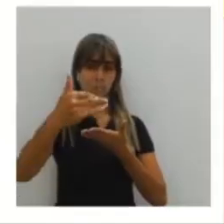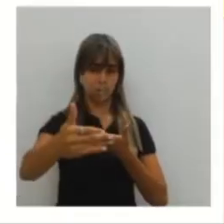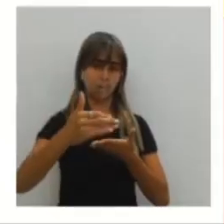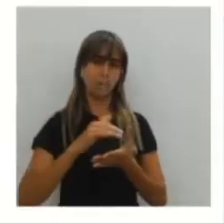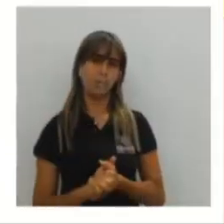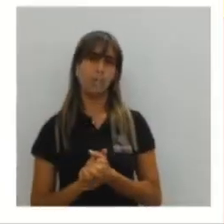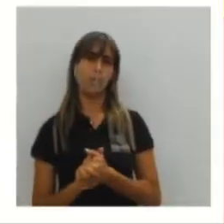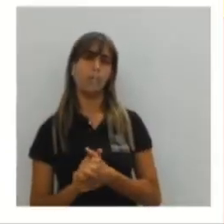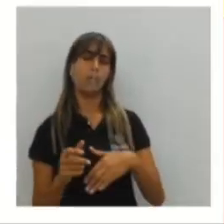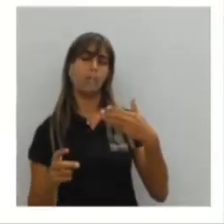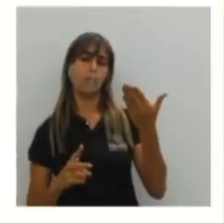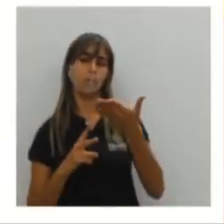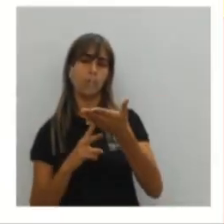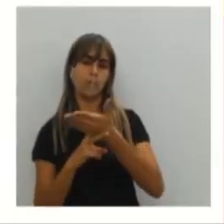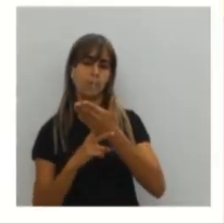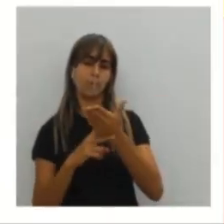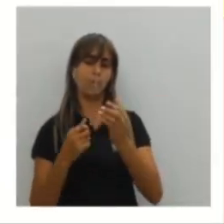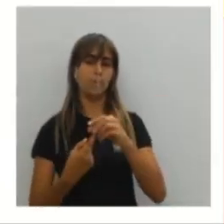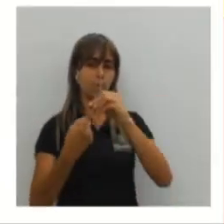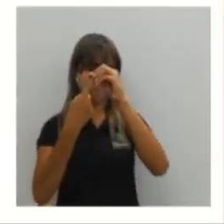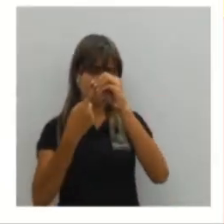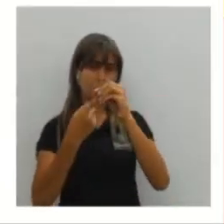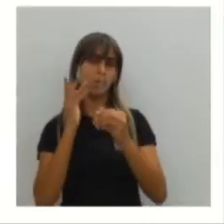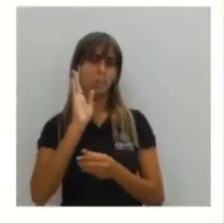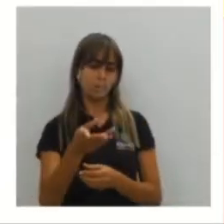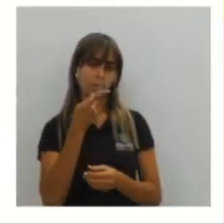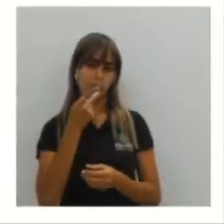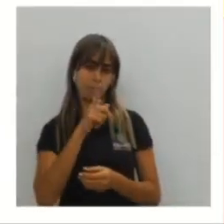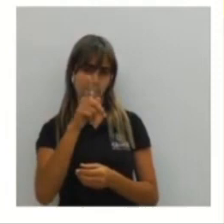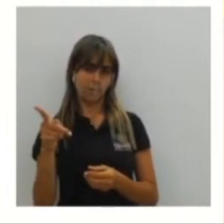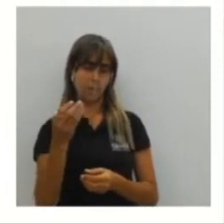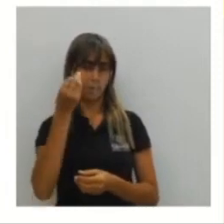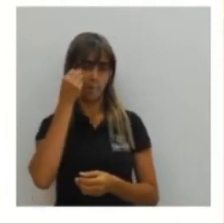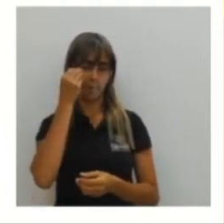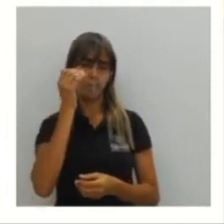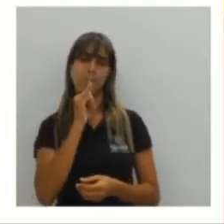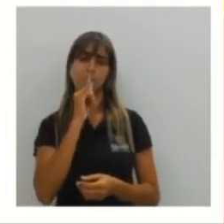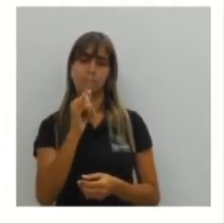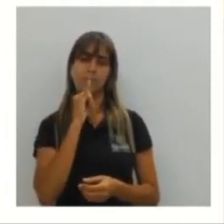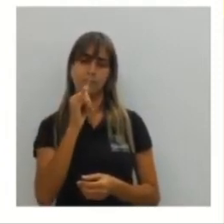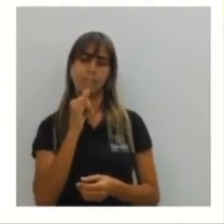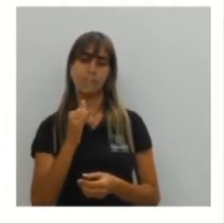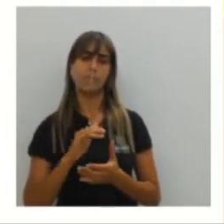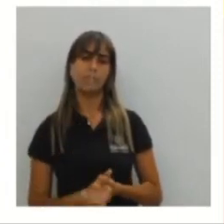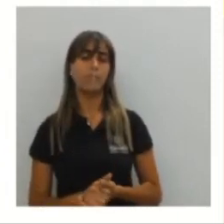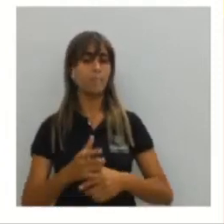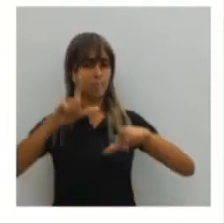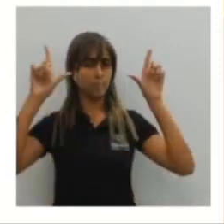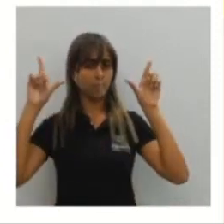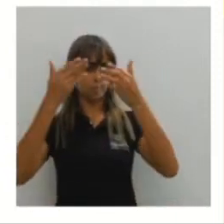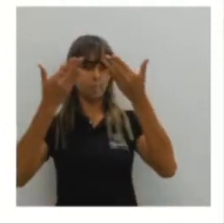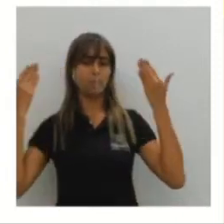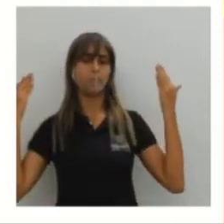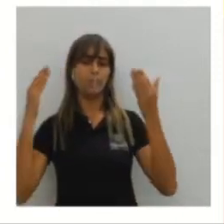ó, como verbo principal, o did é irregular, como eu já comentei com vocês. Observe os exemplos a seguir. Vamos observar aí na tela, tá certo? A gente